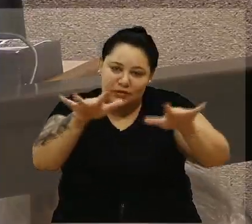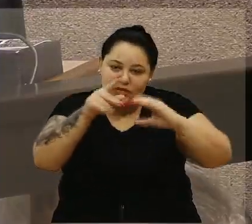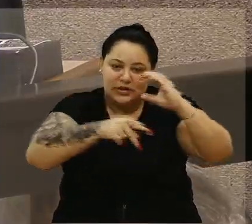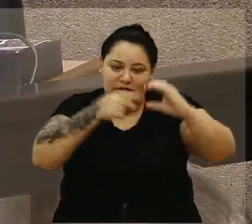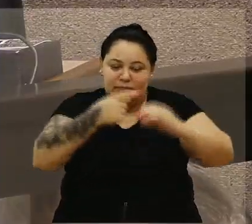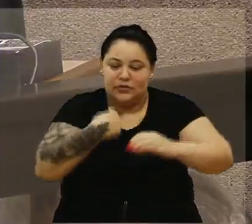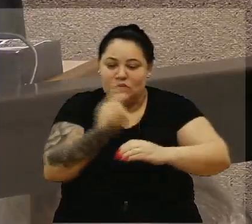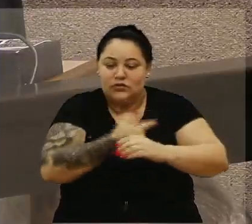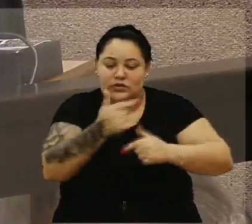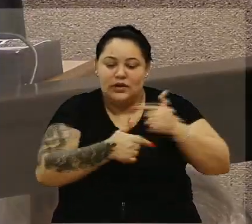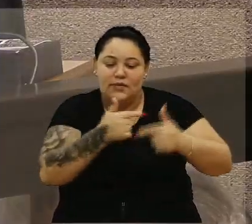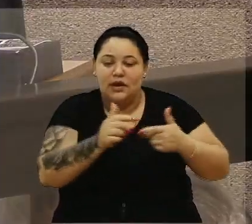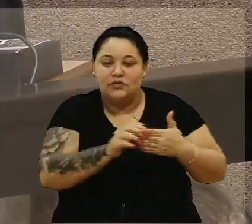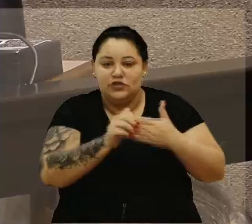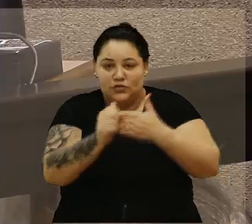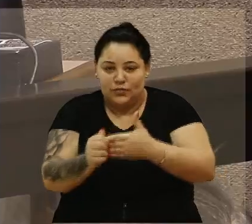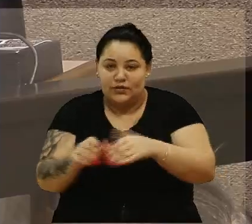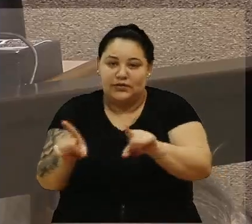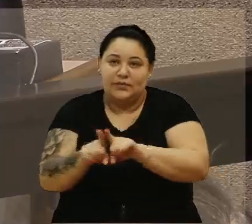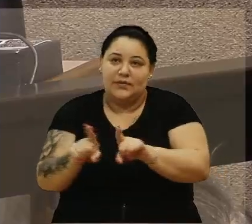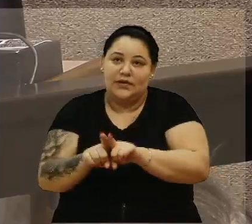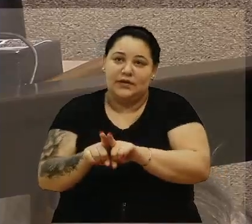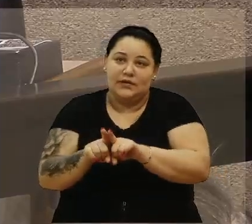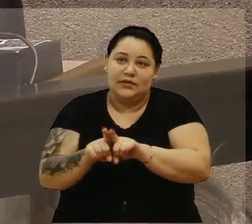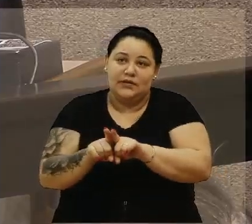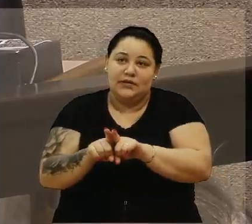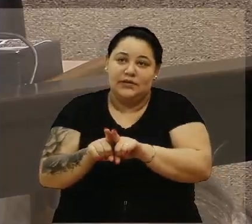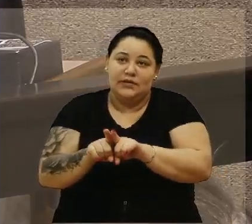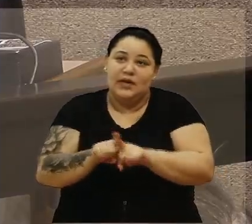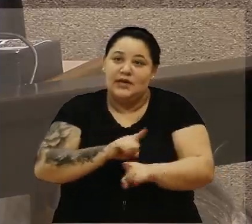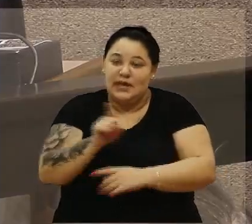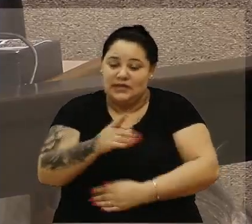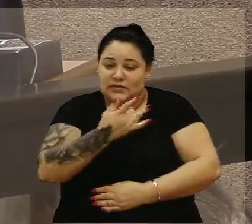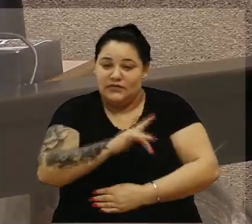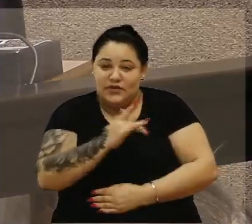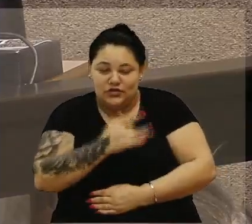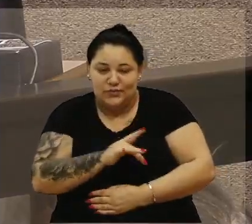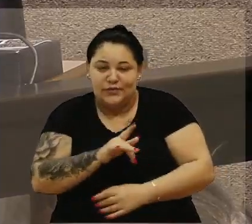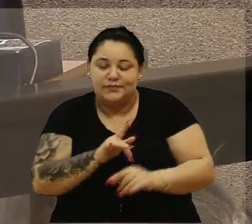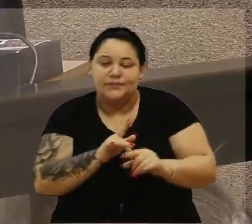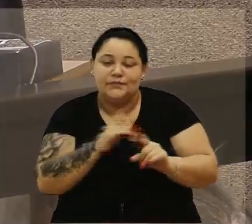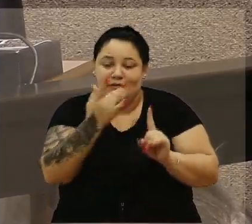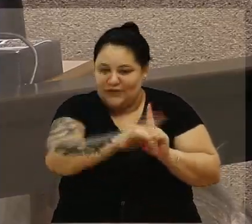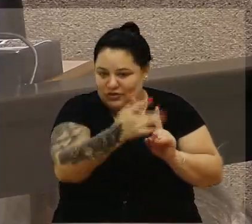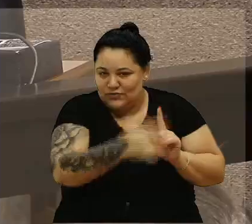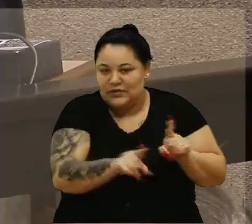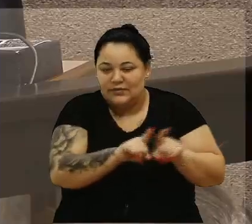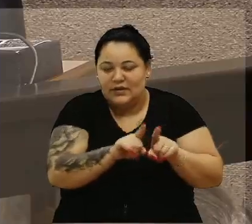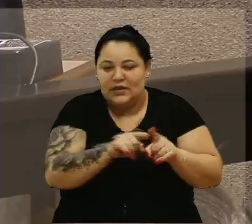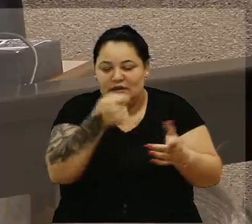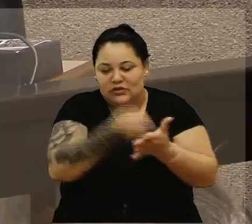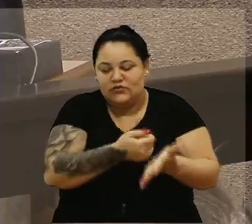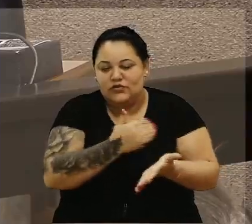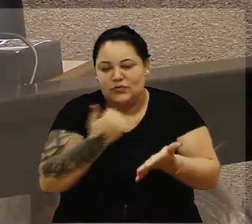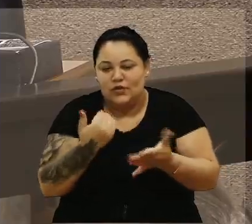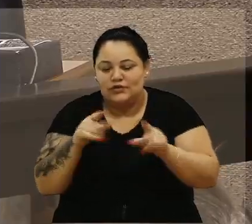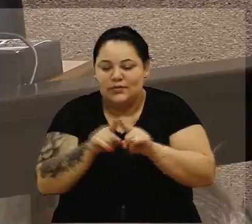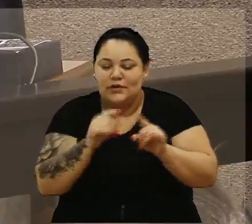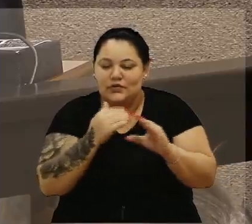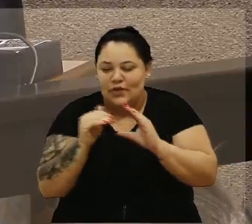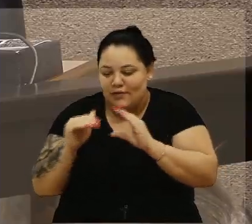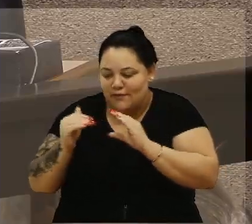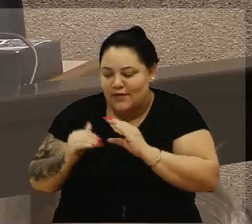de acompanhamento dessas vítimas, tanto da tentativa de feminicídio, quanto dos encaminhamentos